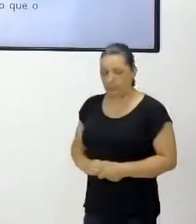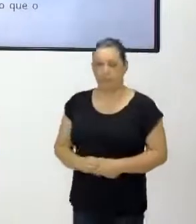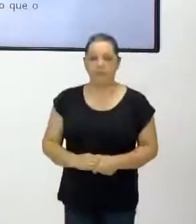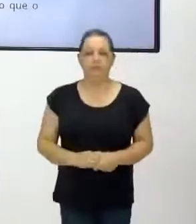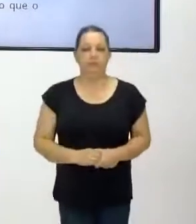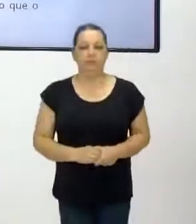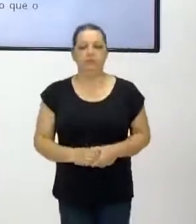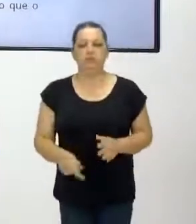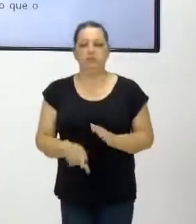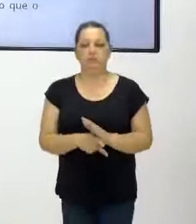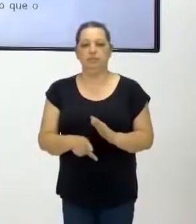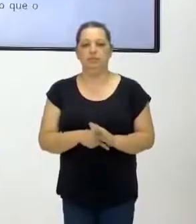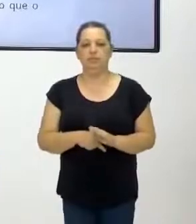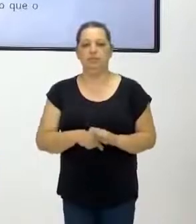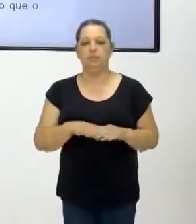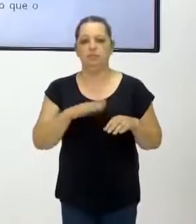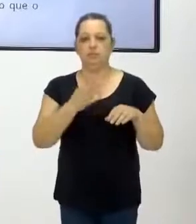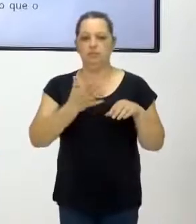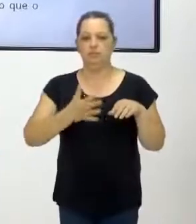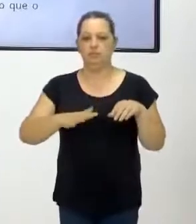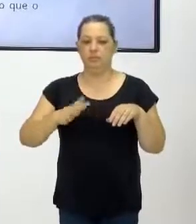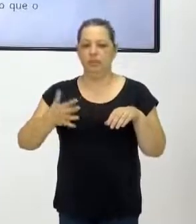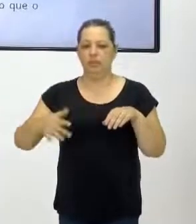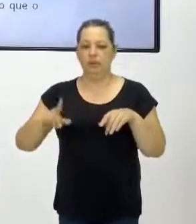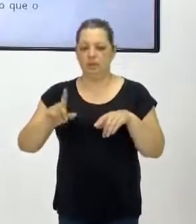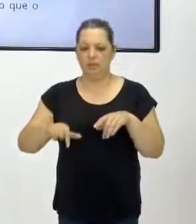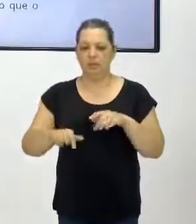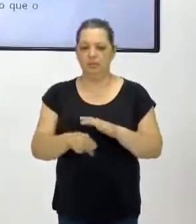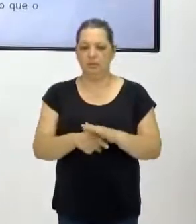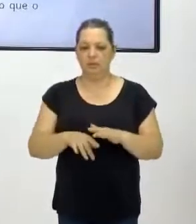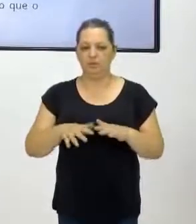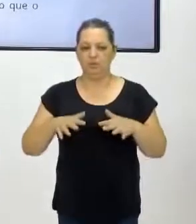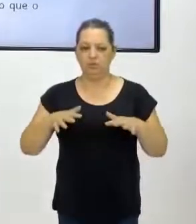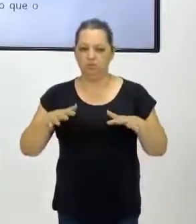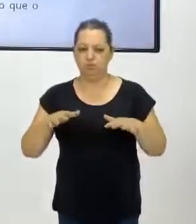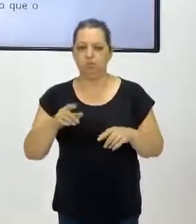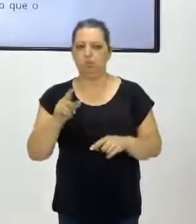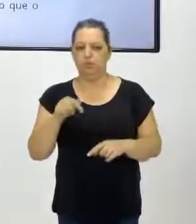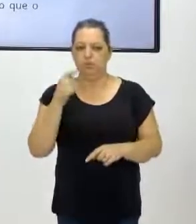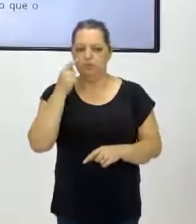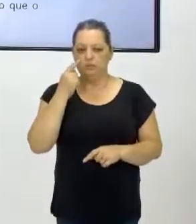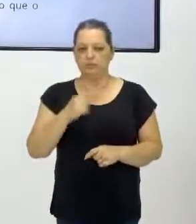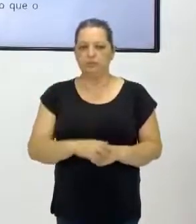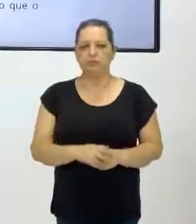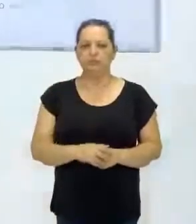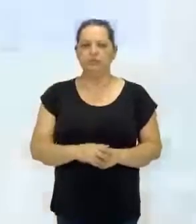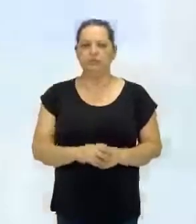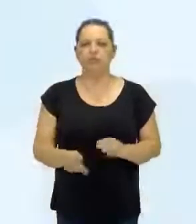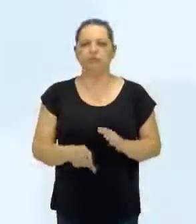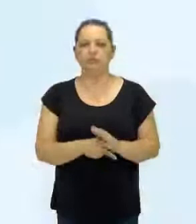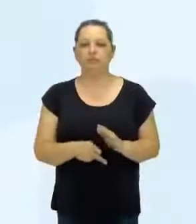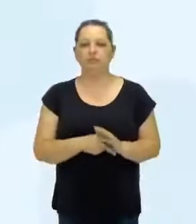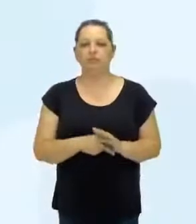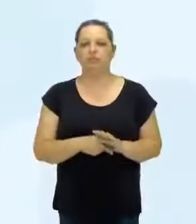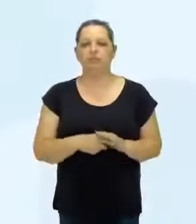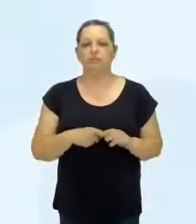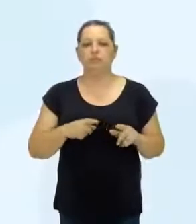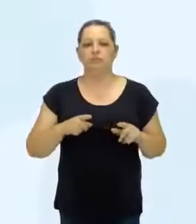onda, uma fonte sonora da outra através do seu timbre, né? Bacana. E aí tem o que mais? Intensidade sonora, que está aí para vocês aí,